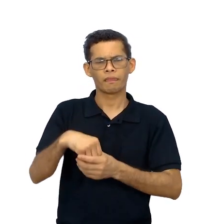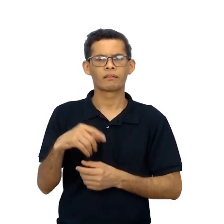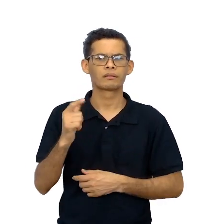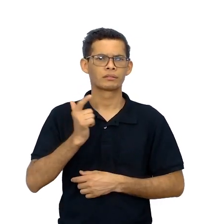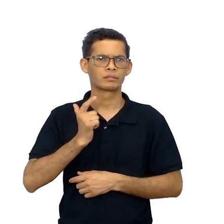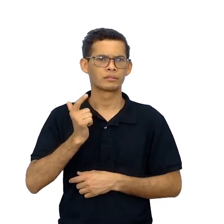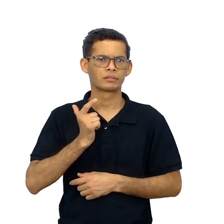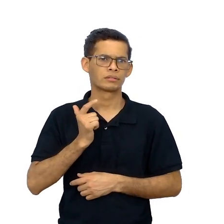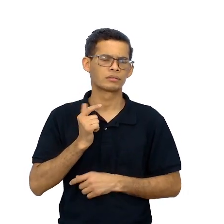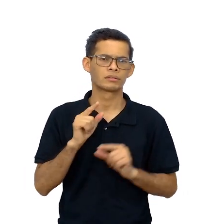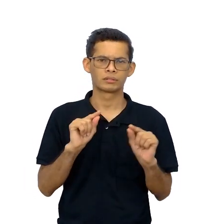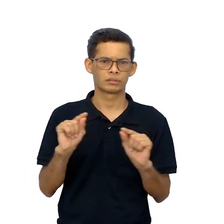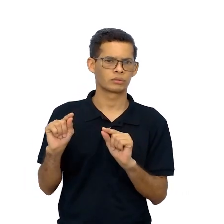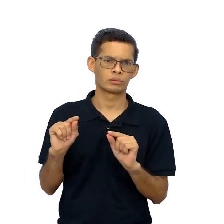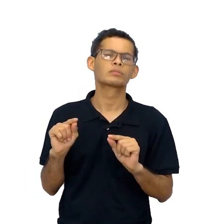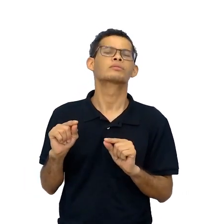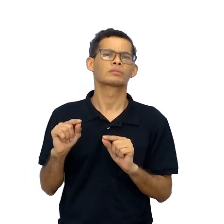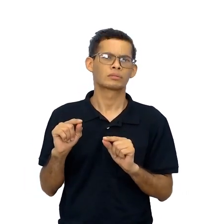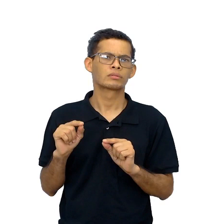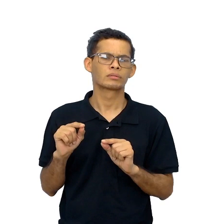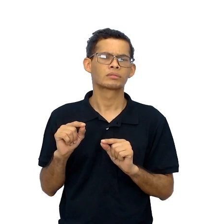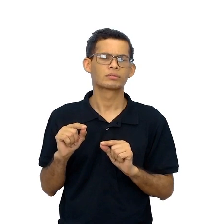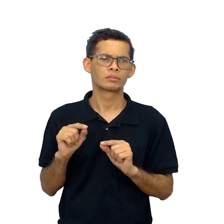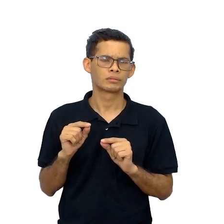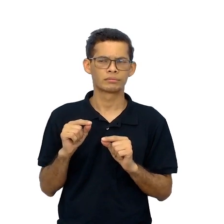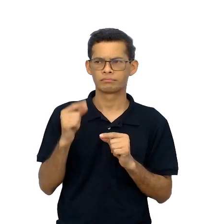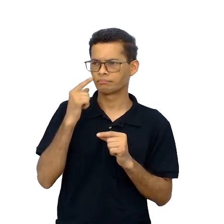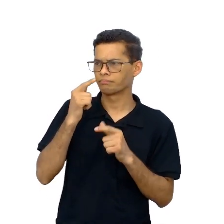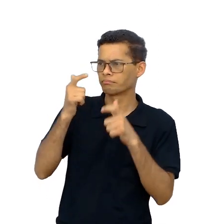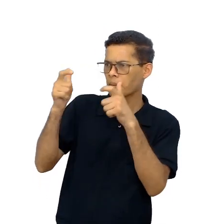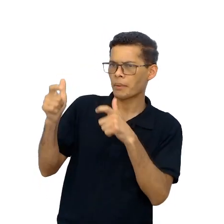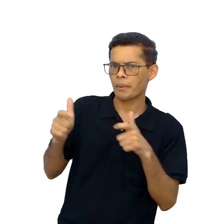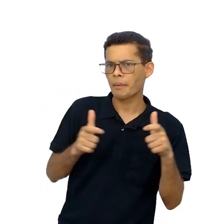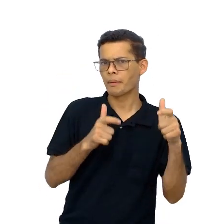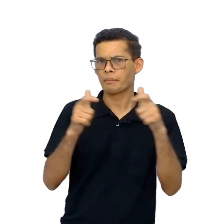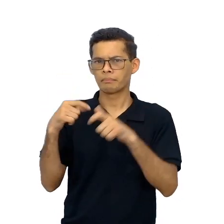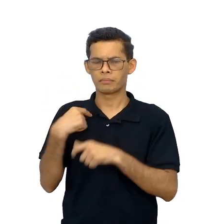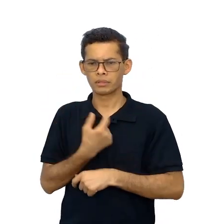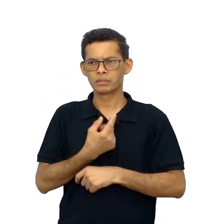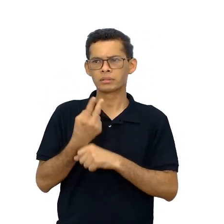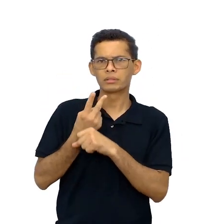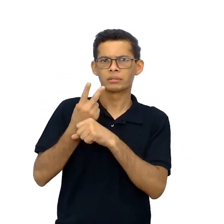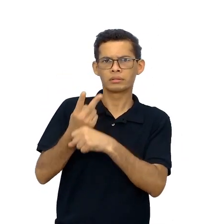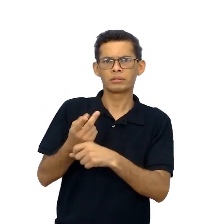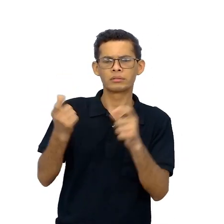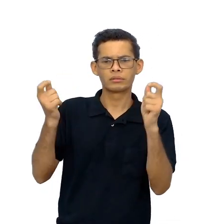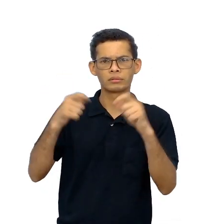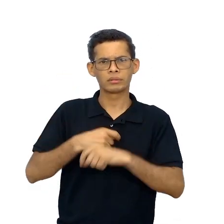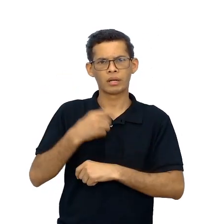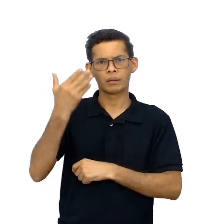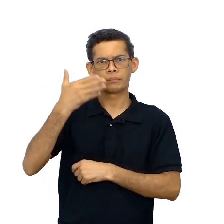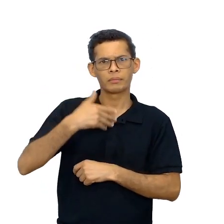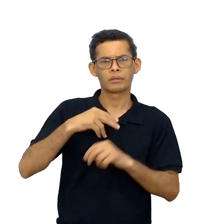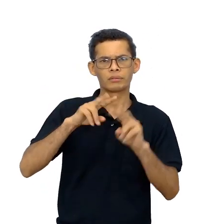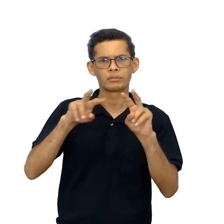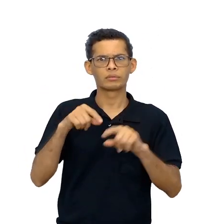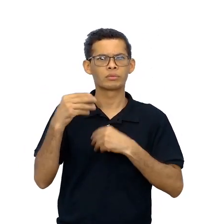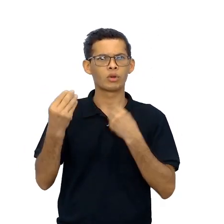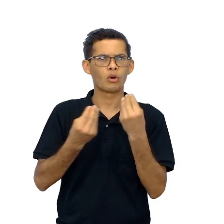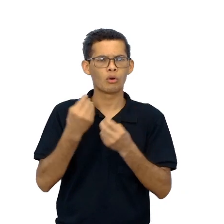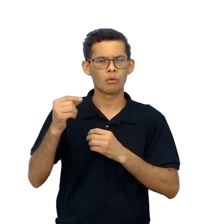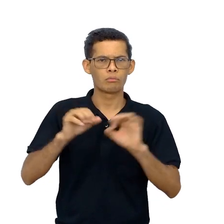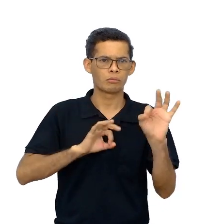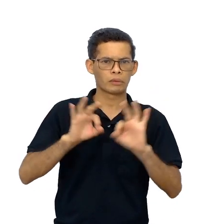gama, né, de evidências, de lugares que eu posso buscar evidências para fazer esse planejamento